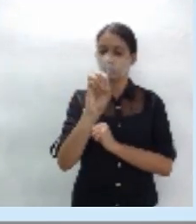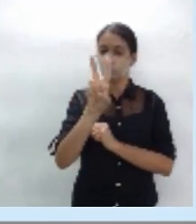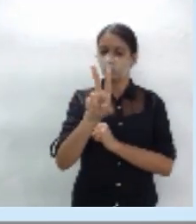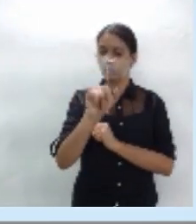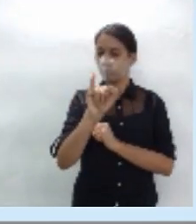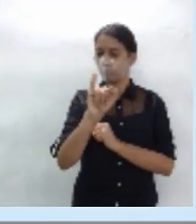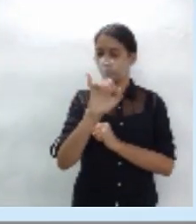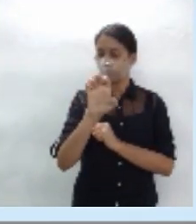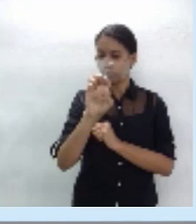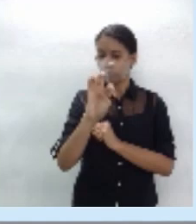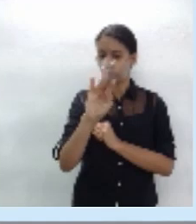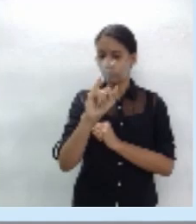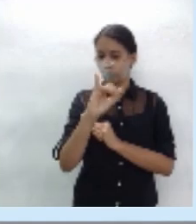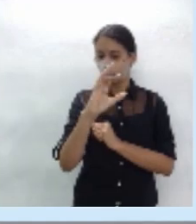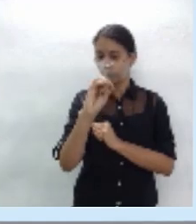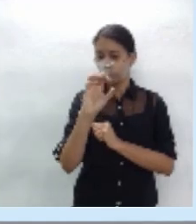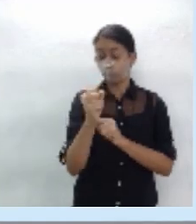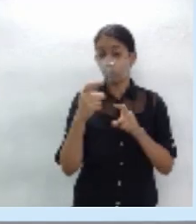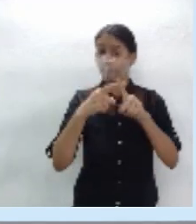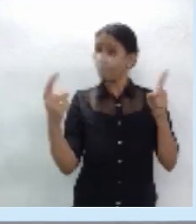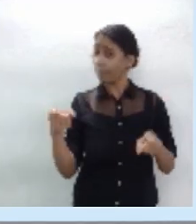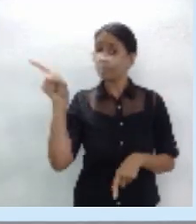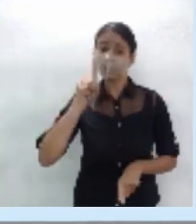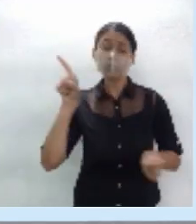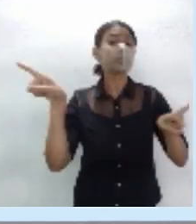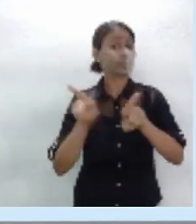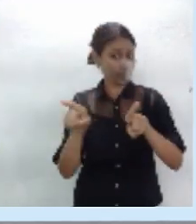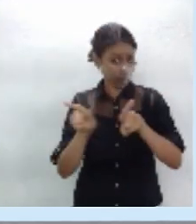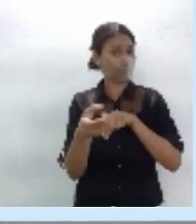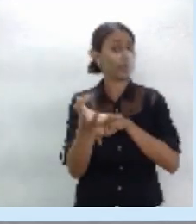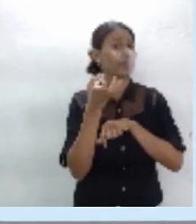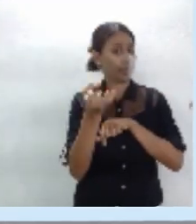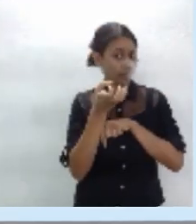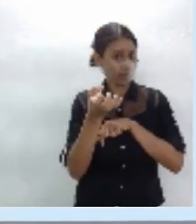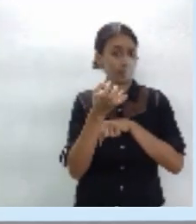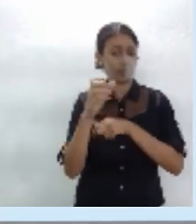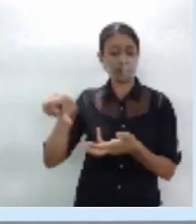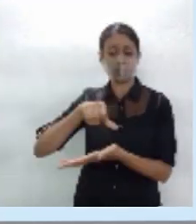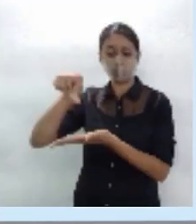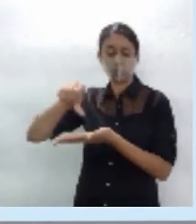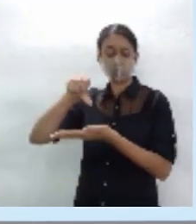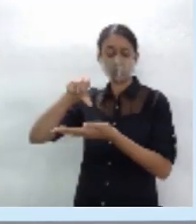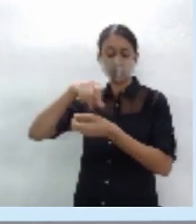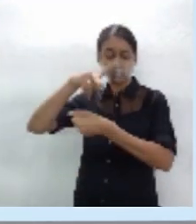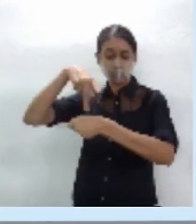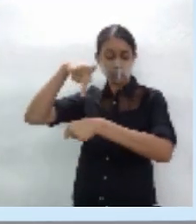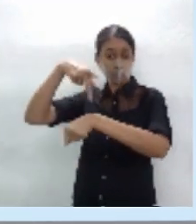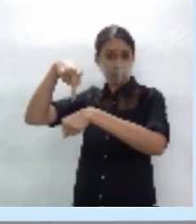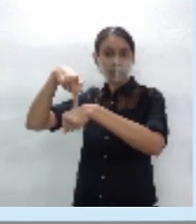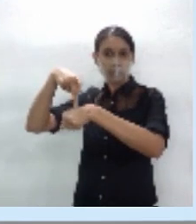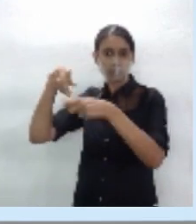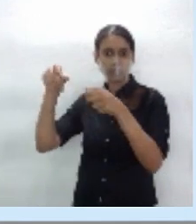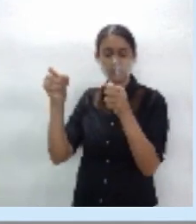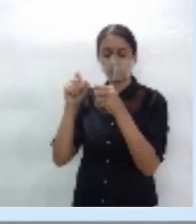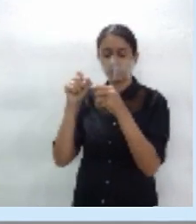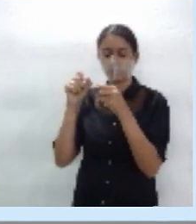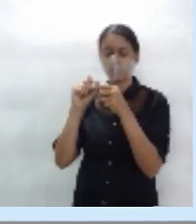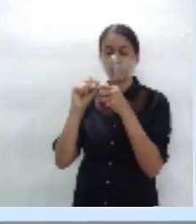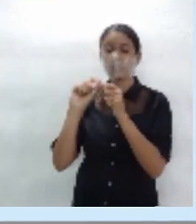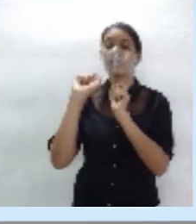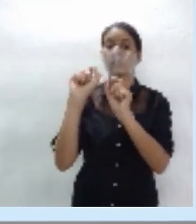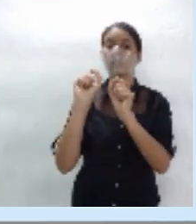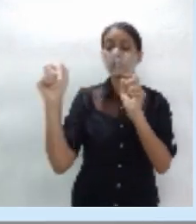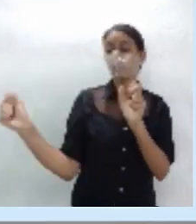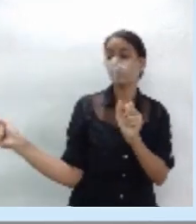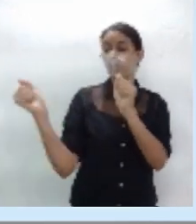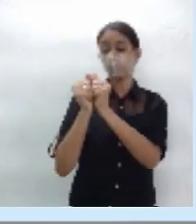que esses países, melhor falando, também ficasse do lado dele, com esse sistema econômico